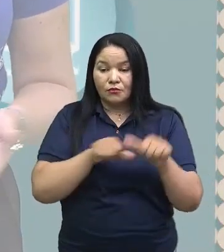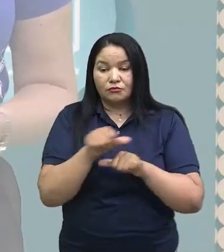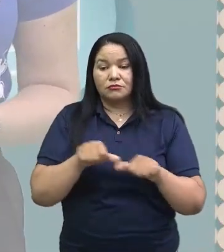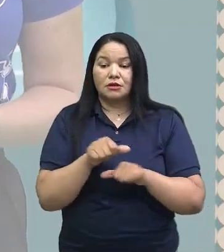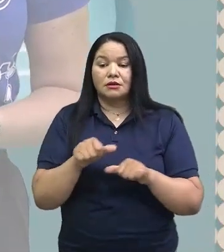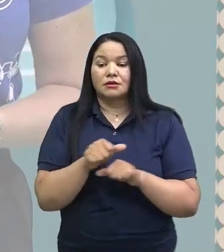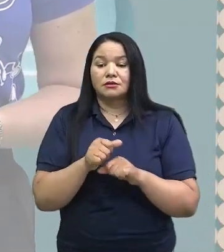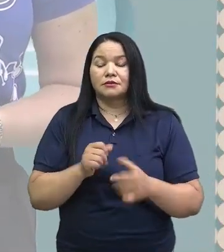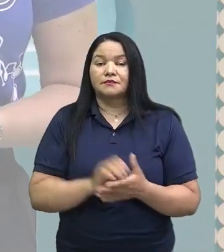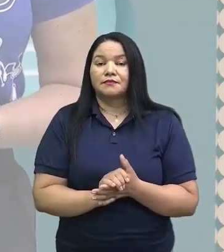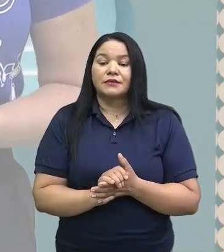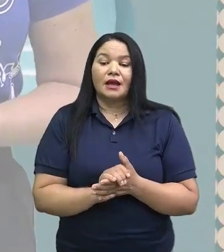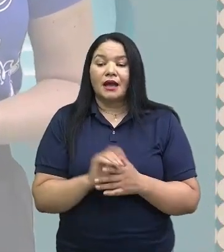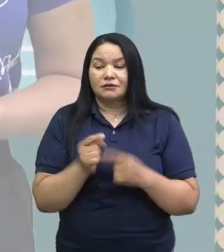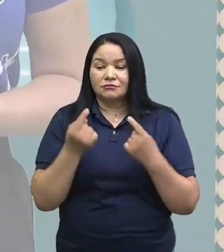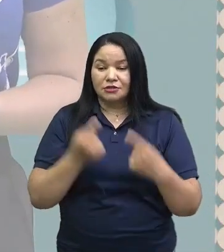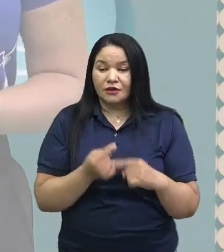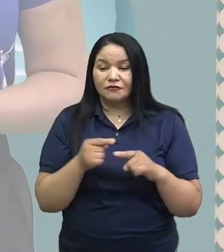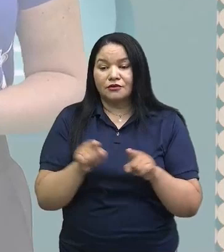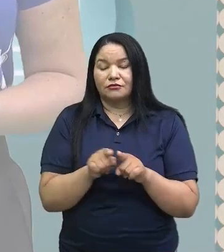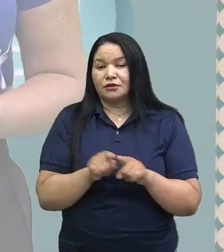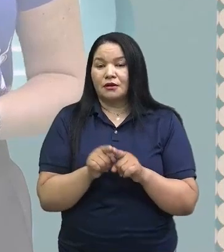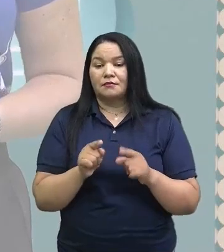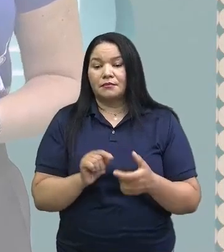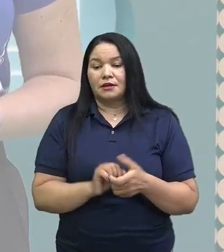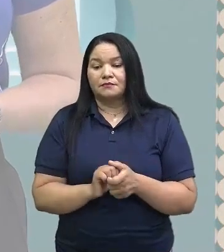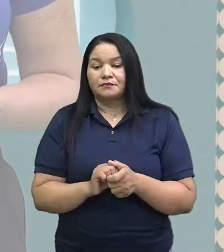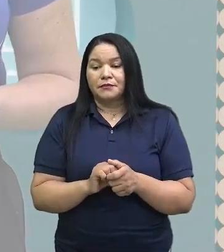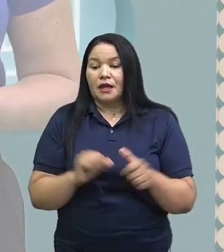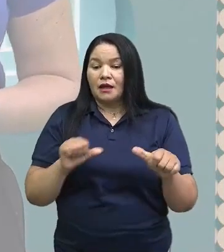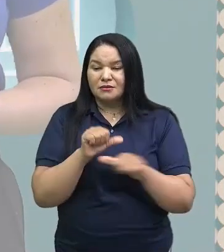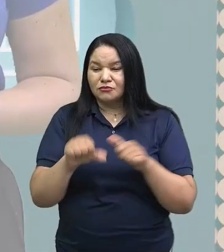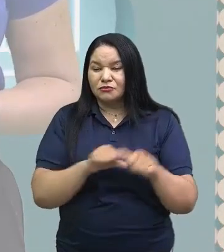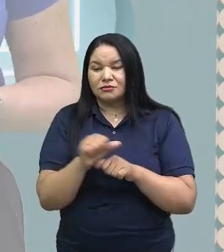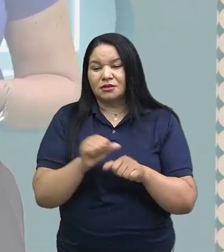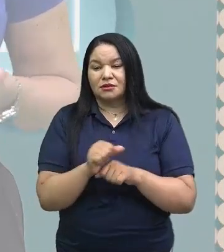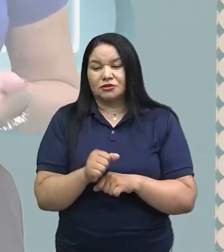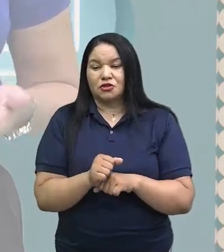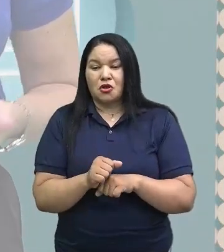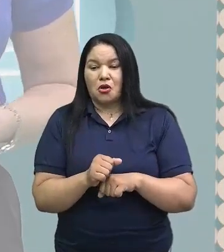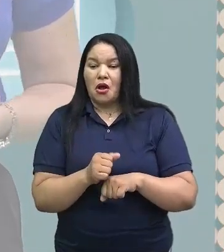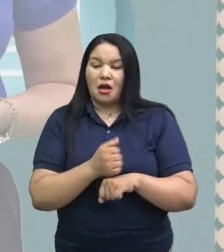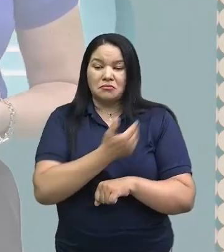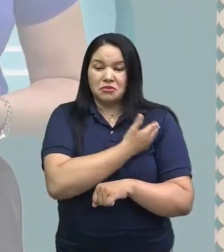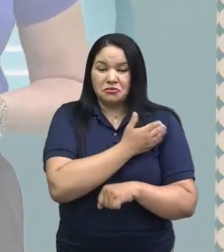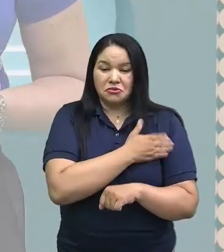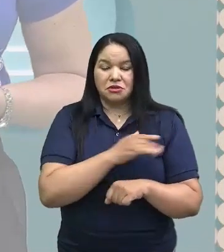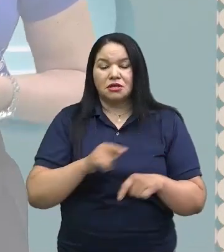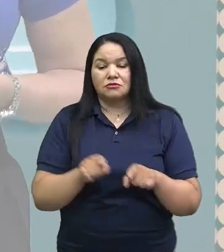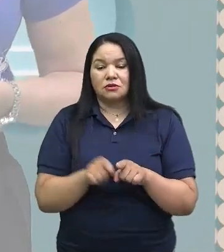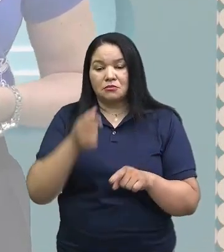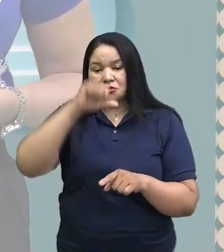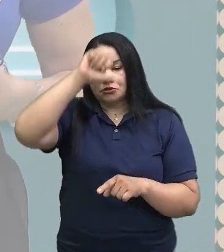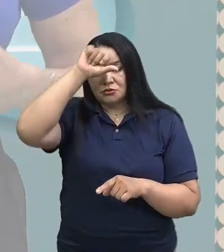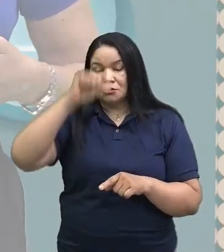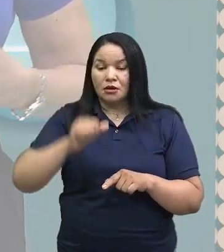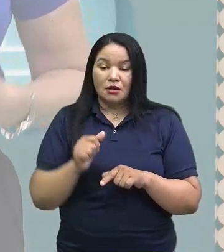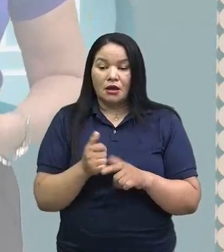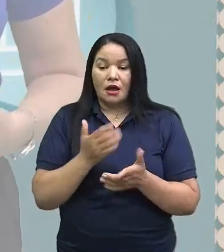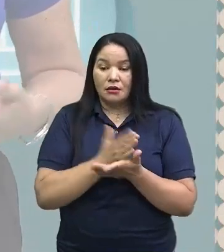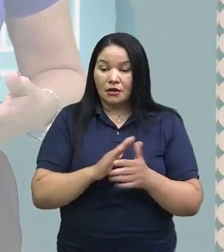social, capazes de desafiar e desconstruir preconceitos, estereótipos e relações de